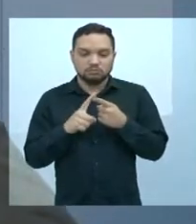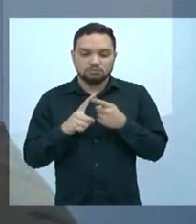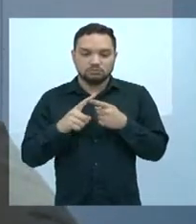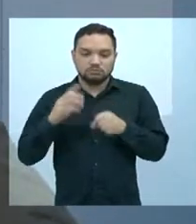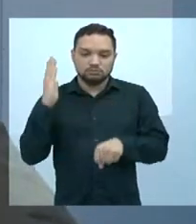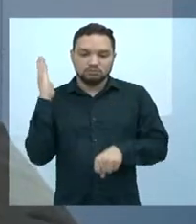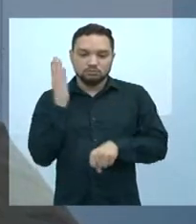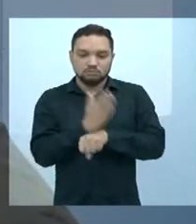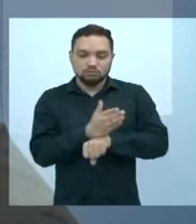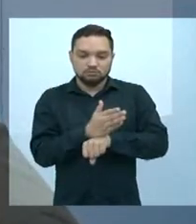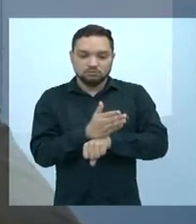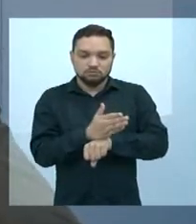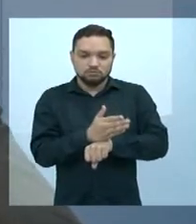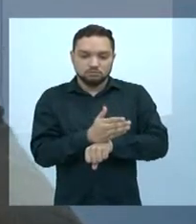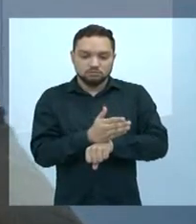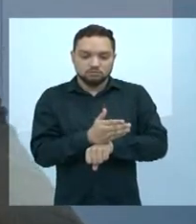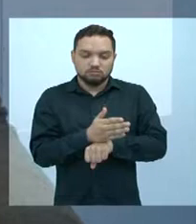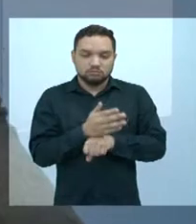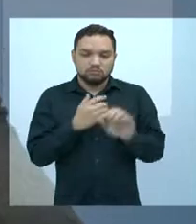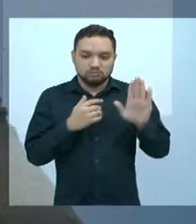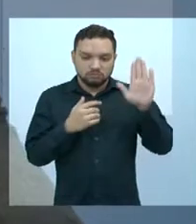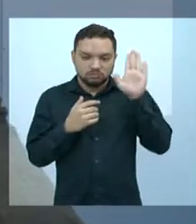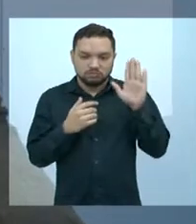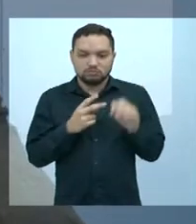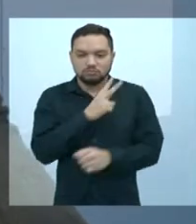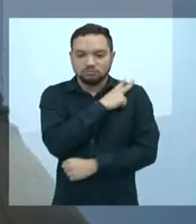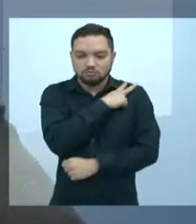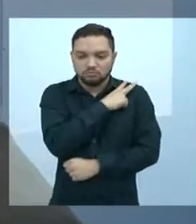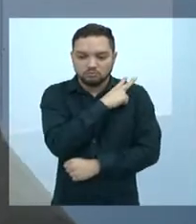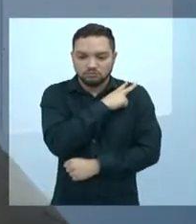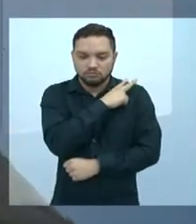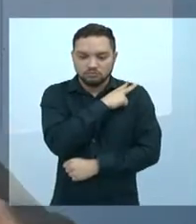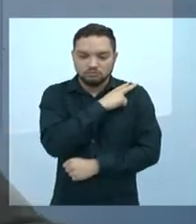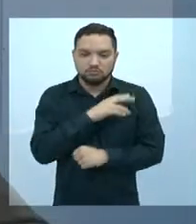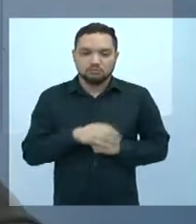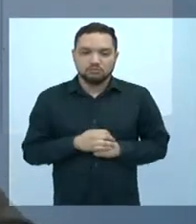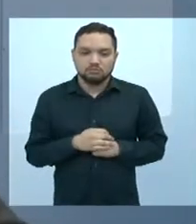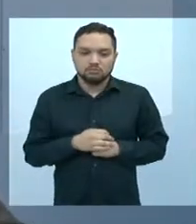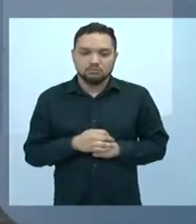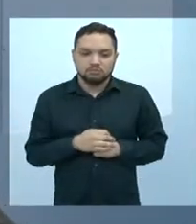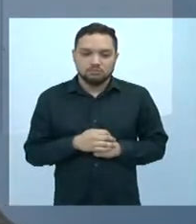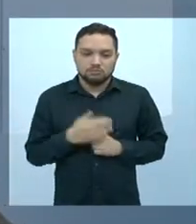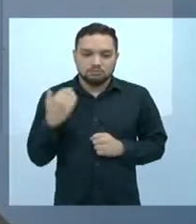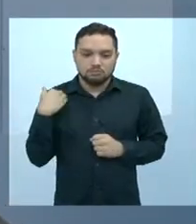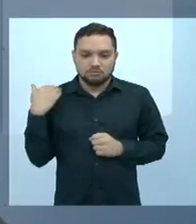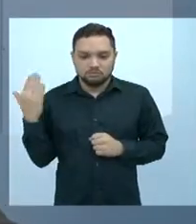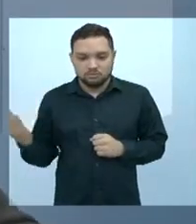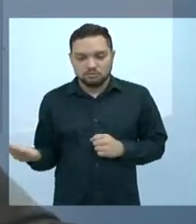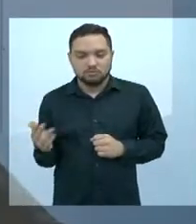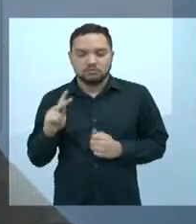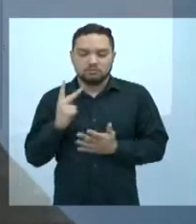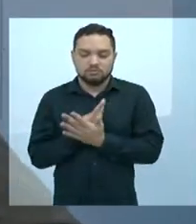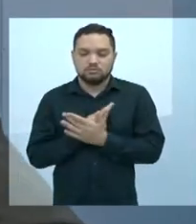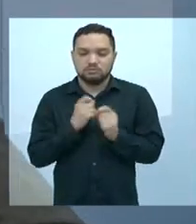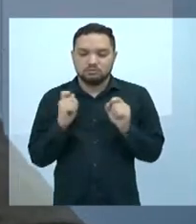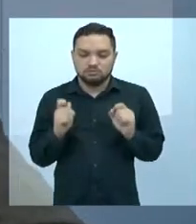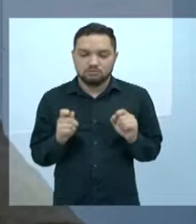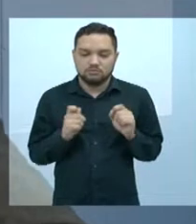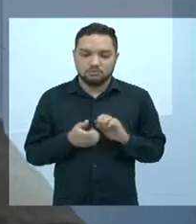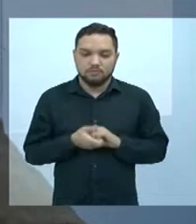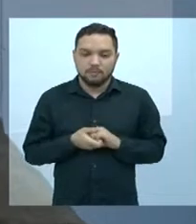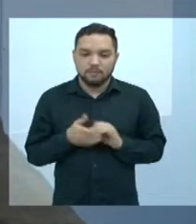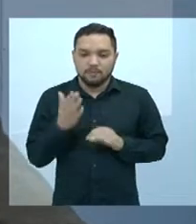principal candidatura de oposição, que é o capitão Wagner. Do outro lado, você tem ação e reação. Você vai fazer com